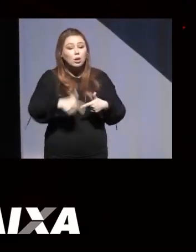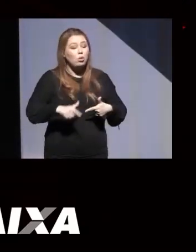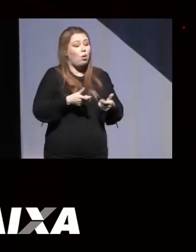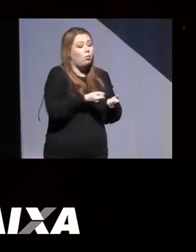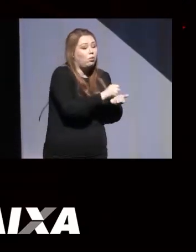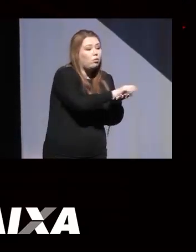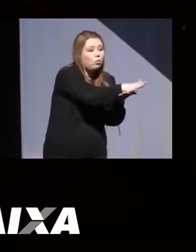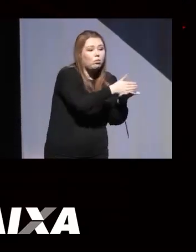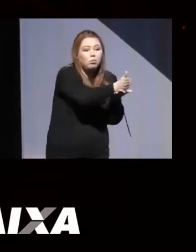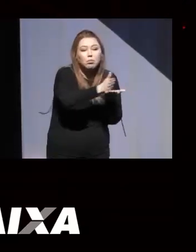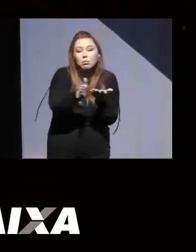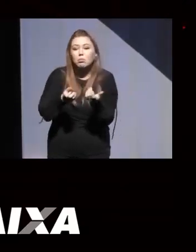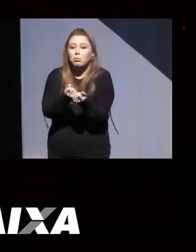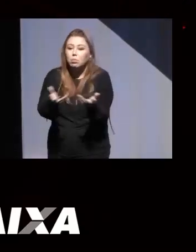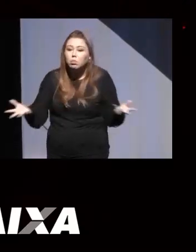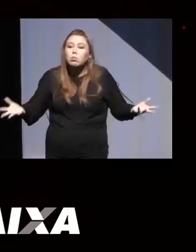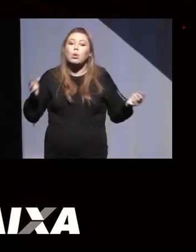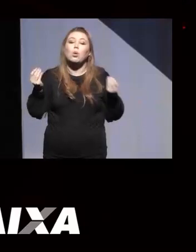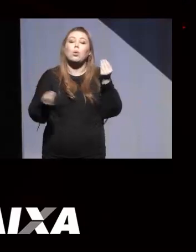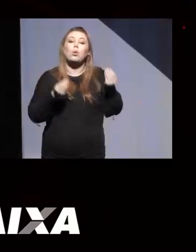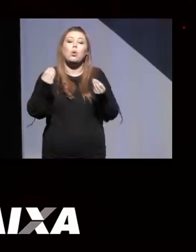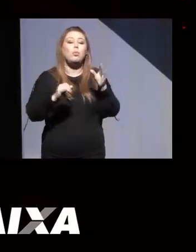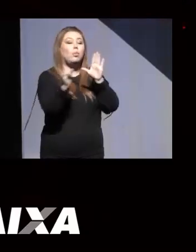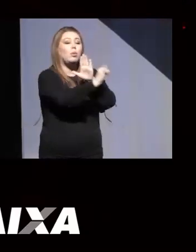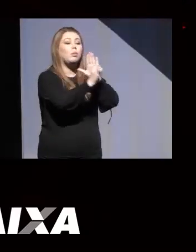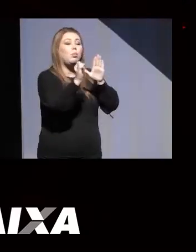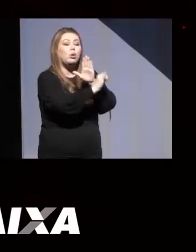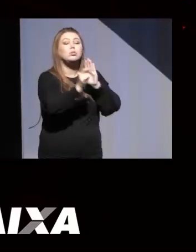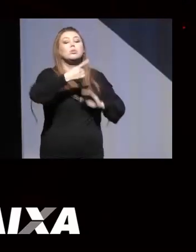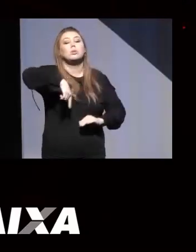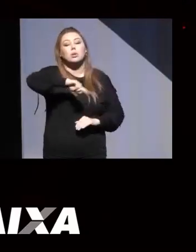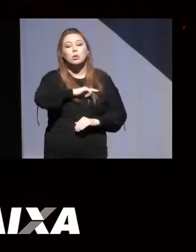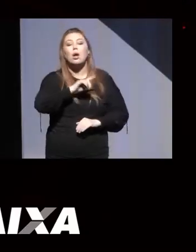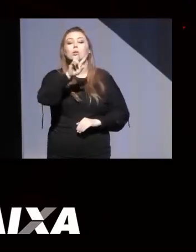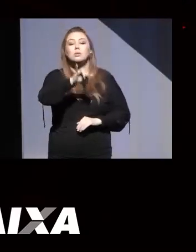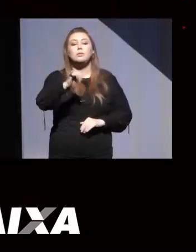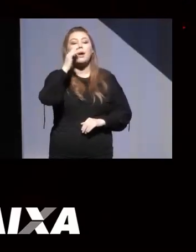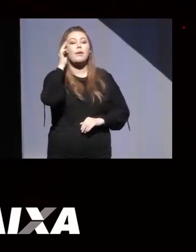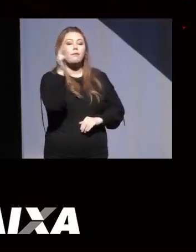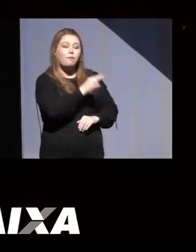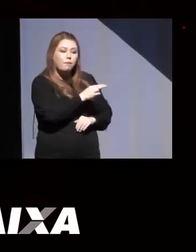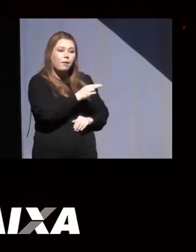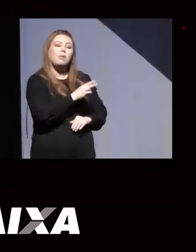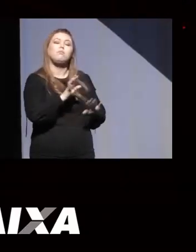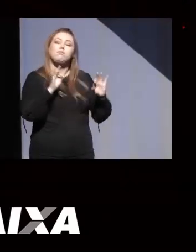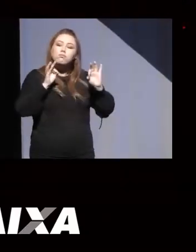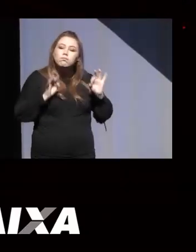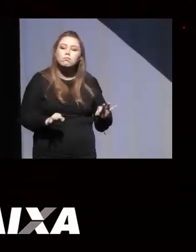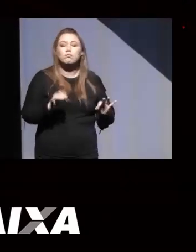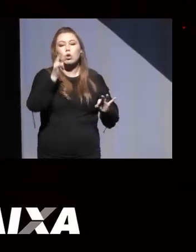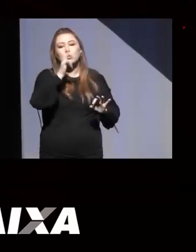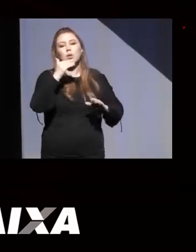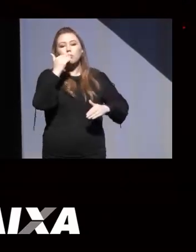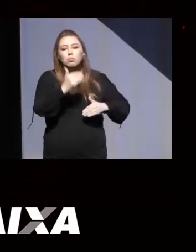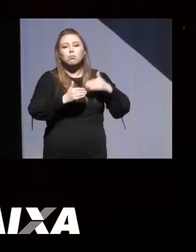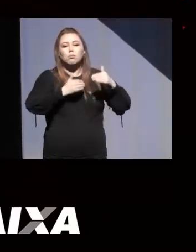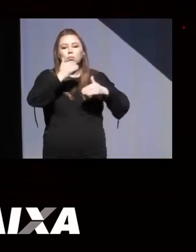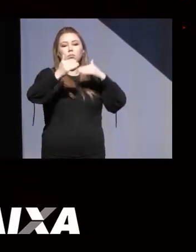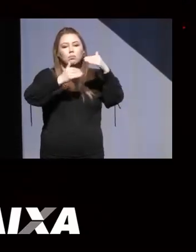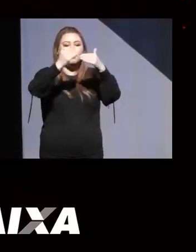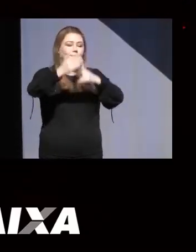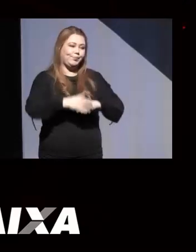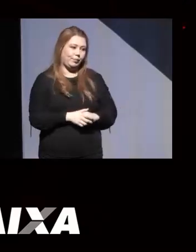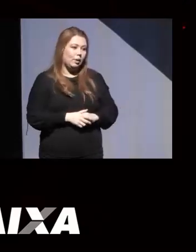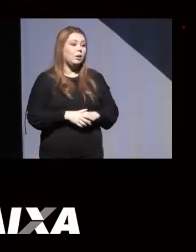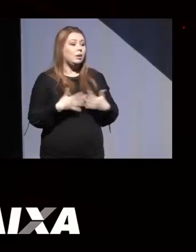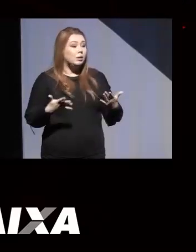riquezas através de uma tributação que nós vamos ver que possa ser efetivamente progressiva. Então,